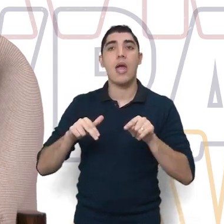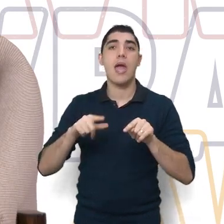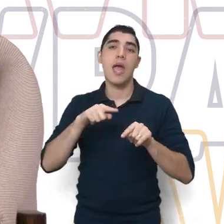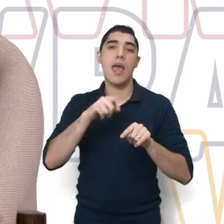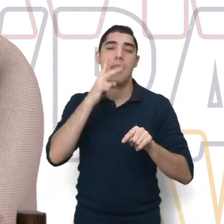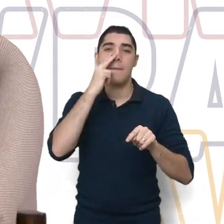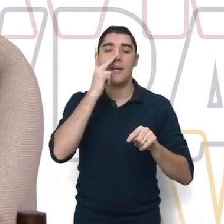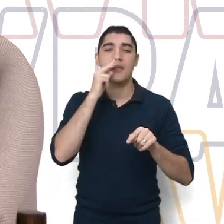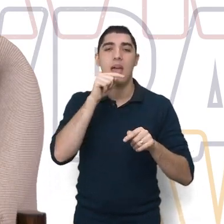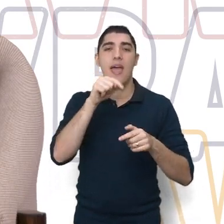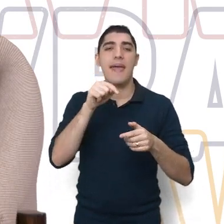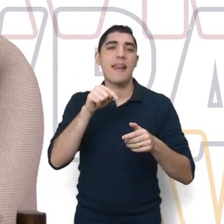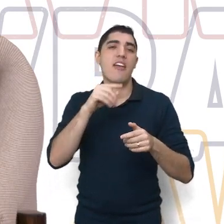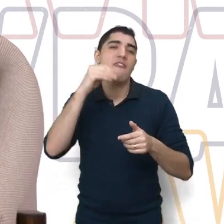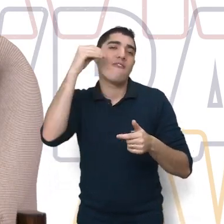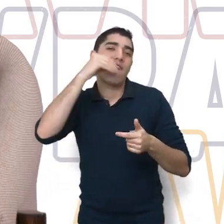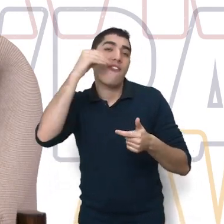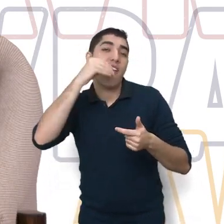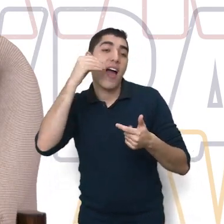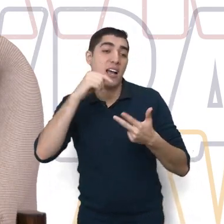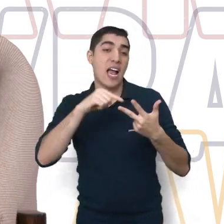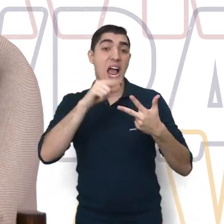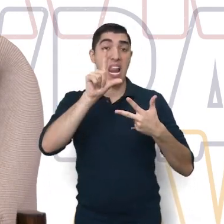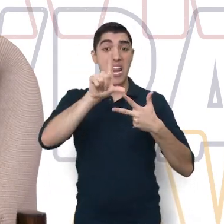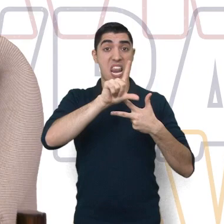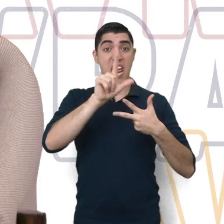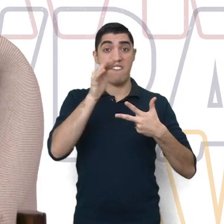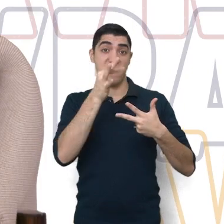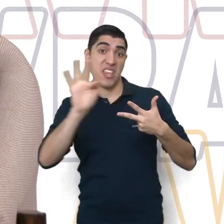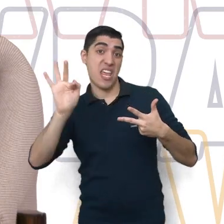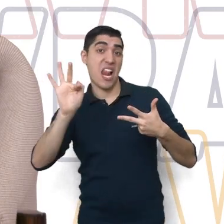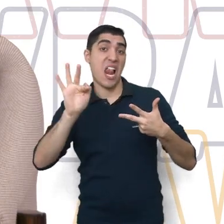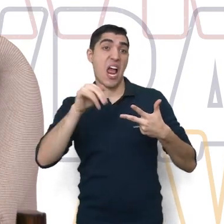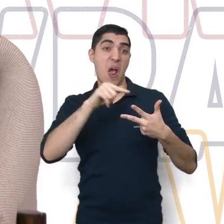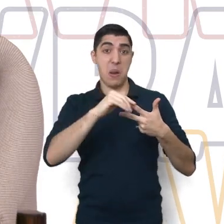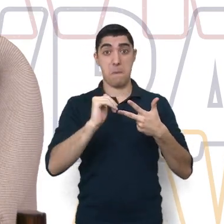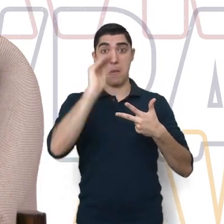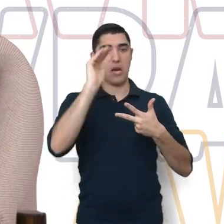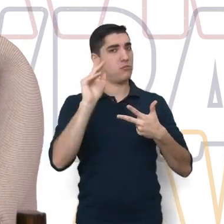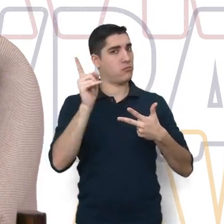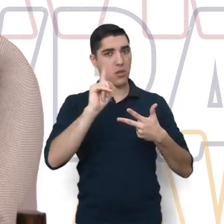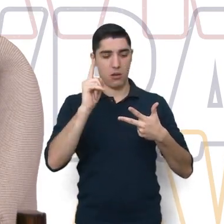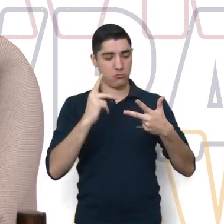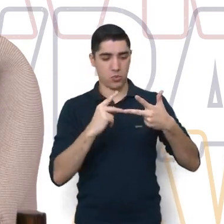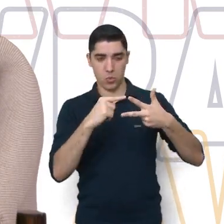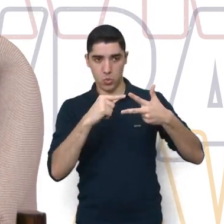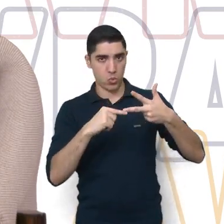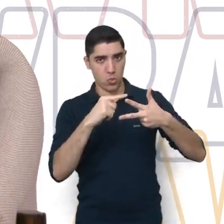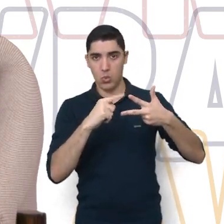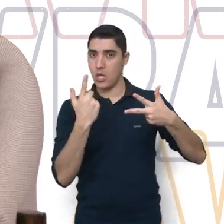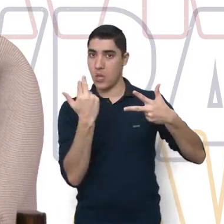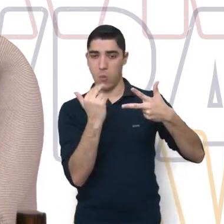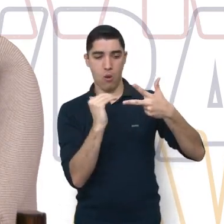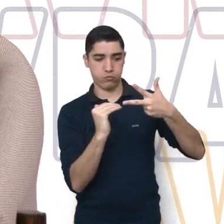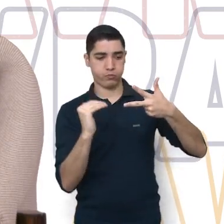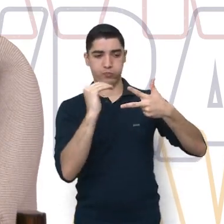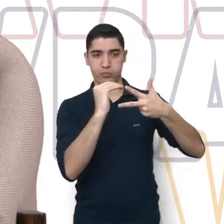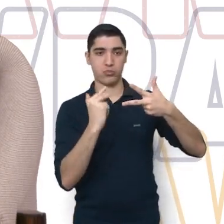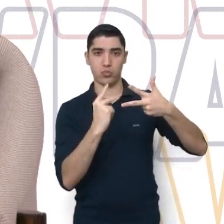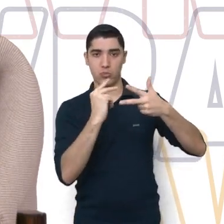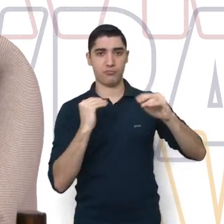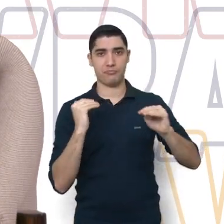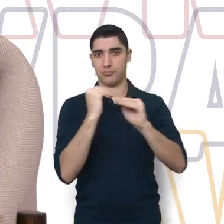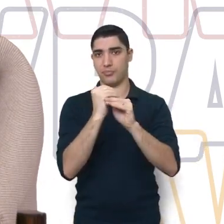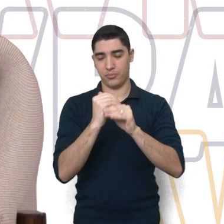que as leis federais então ou ela é igual ou restritiva e ela pode ser assim cada caso a caso né